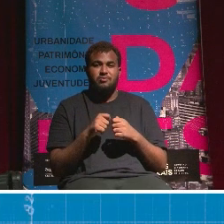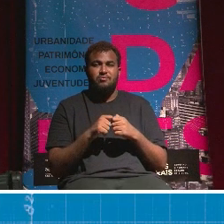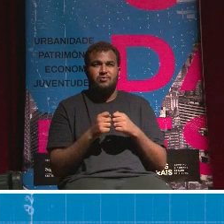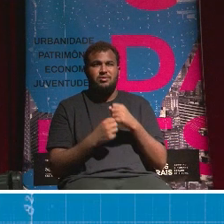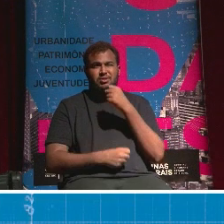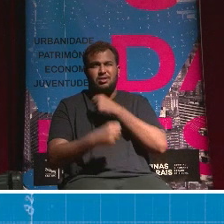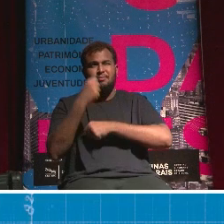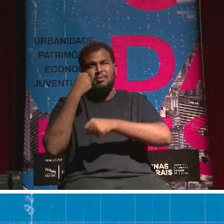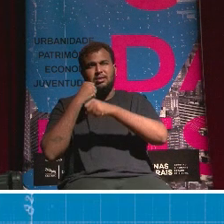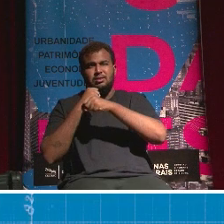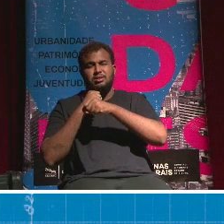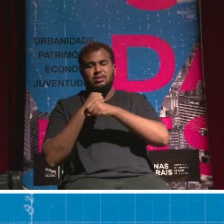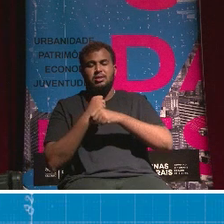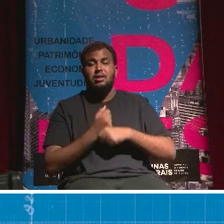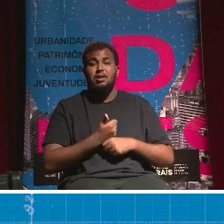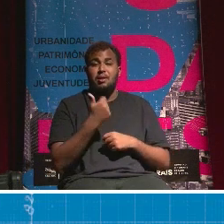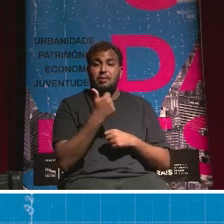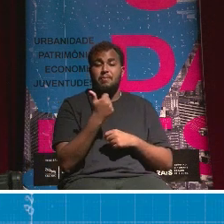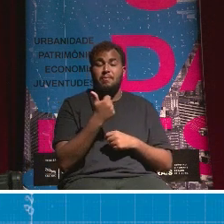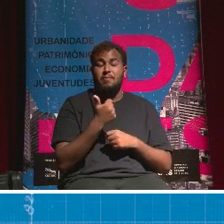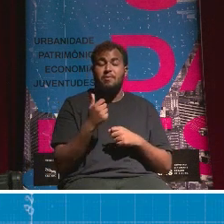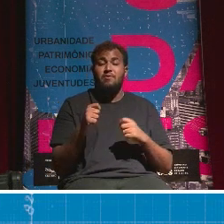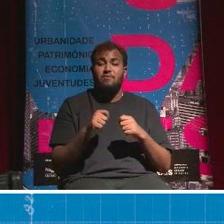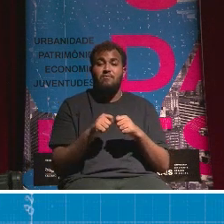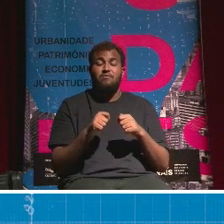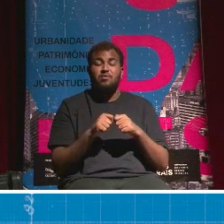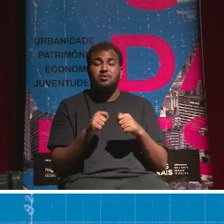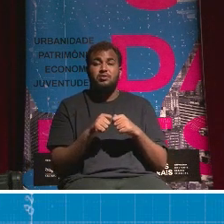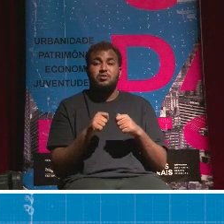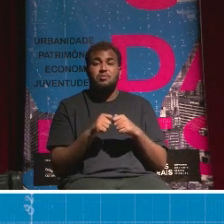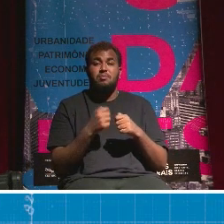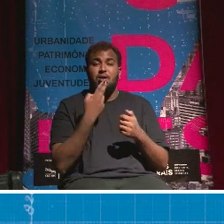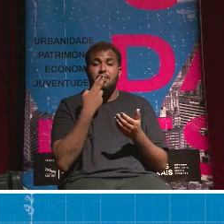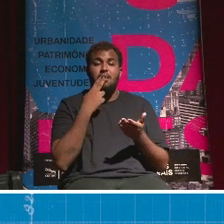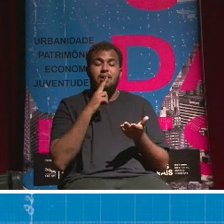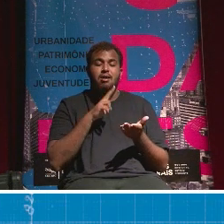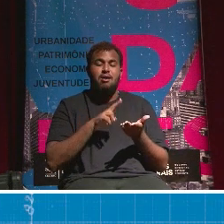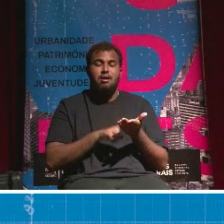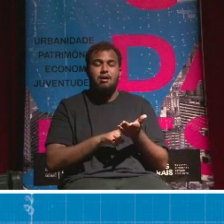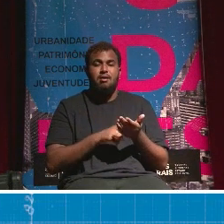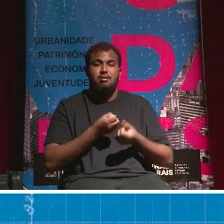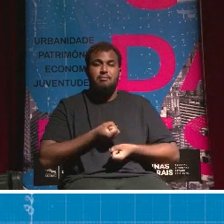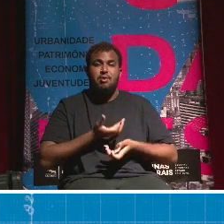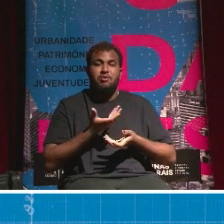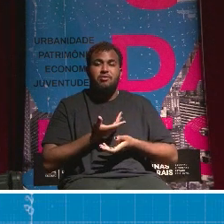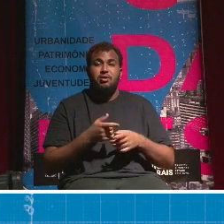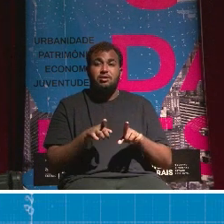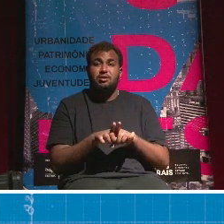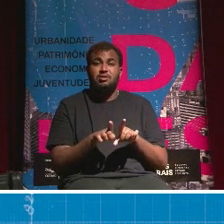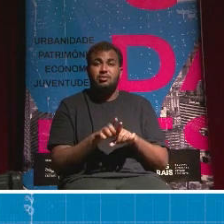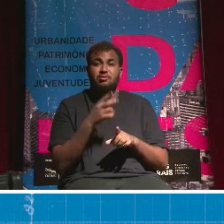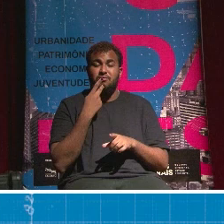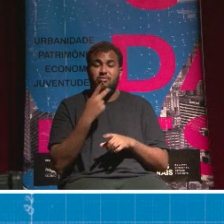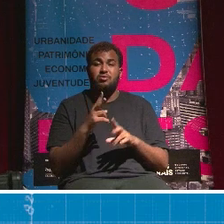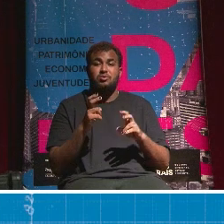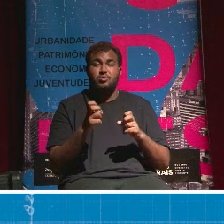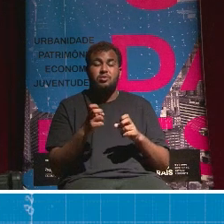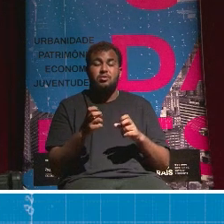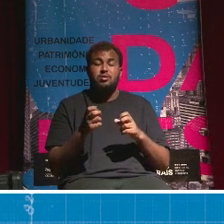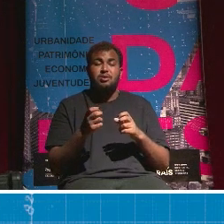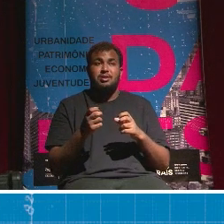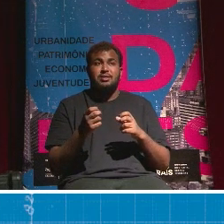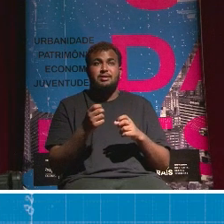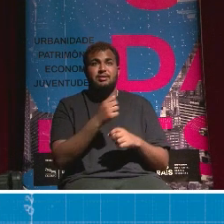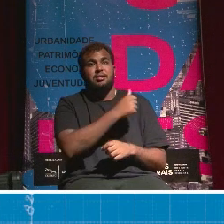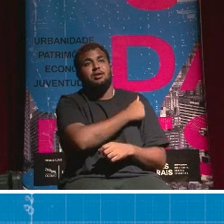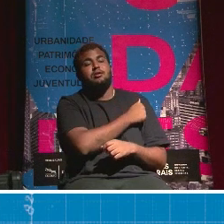primeira Conferência Internacional de Economia Criativa, foi fazer uma carta manifesto, né, envolvendo não só acadêmicos, mas também a sociedade